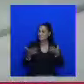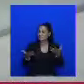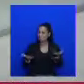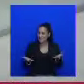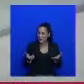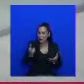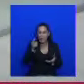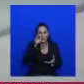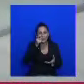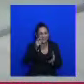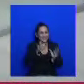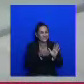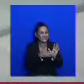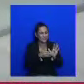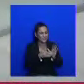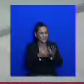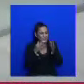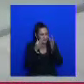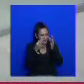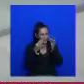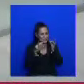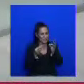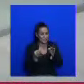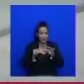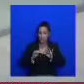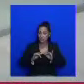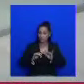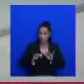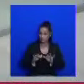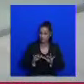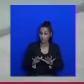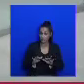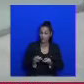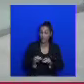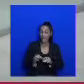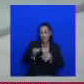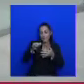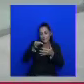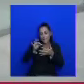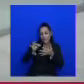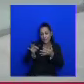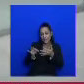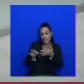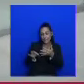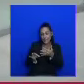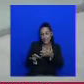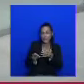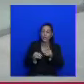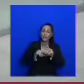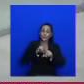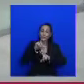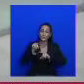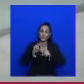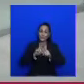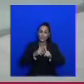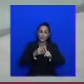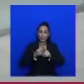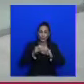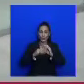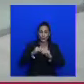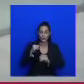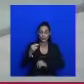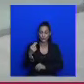Fique de olho na sua aposta, atento à nossa transmissão, atento a cada detalhe do sorteio da Dupla Sena